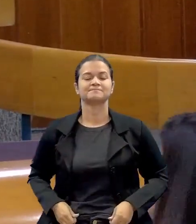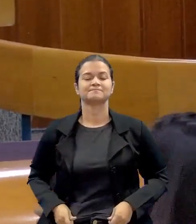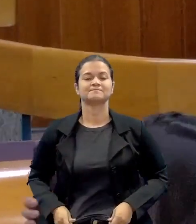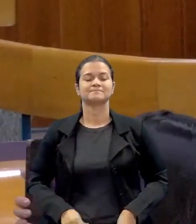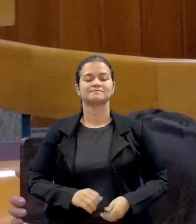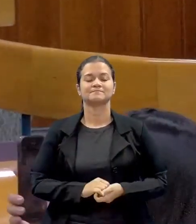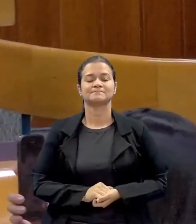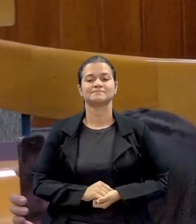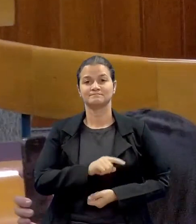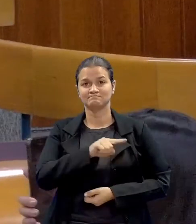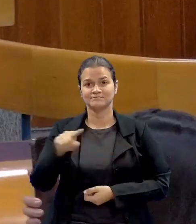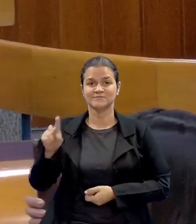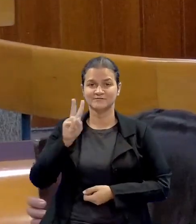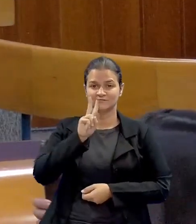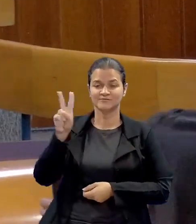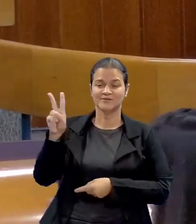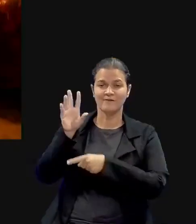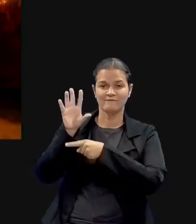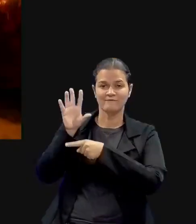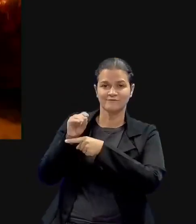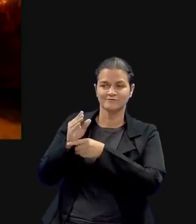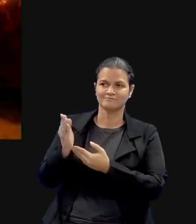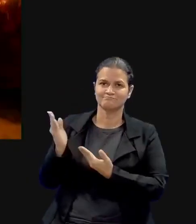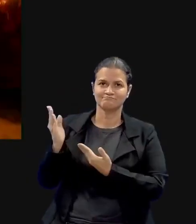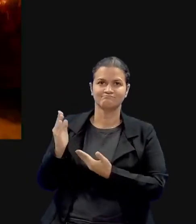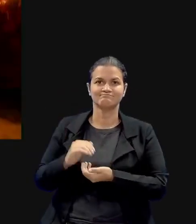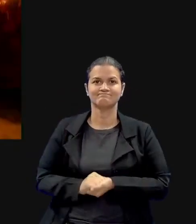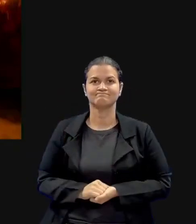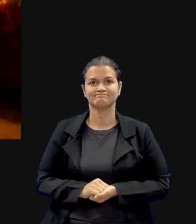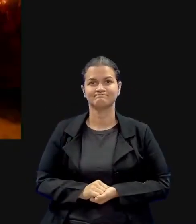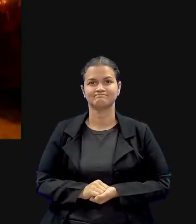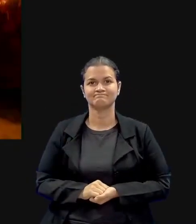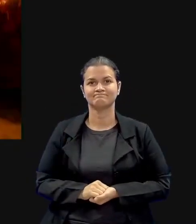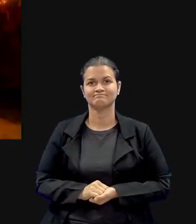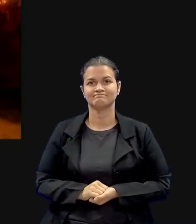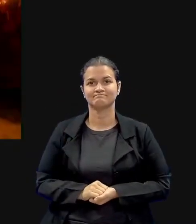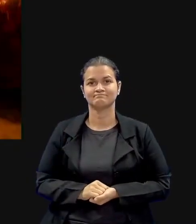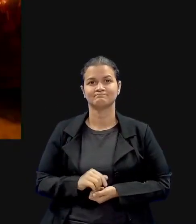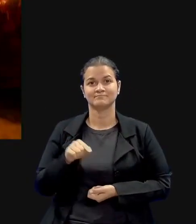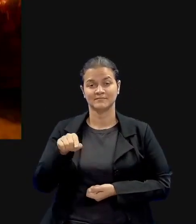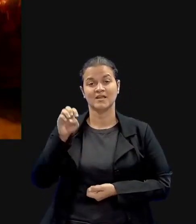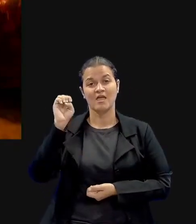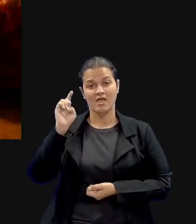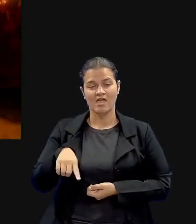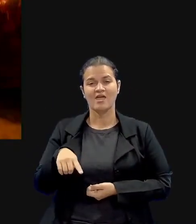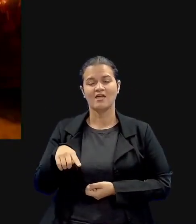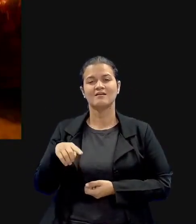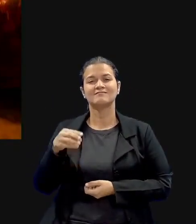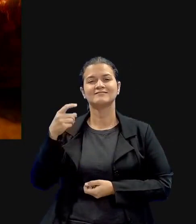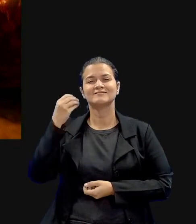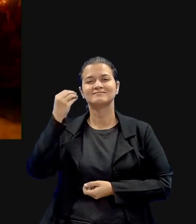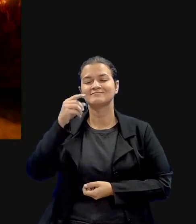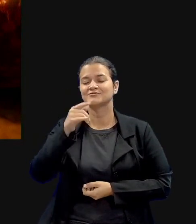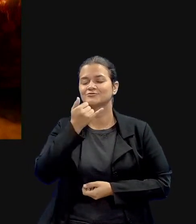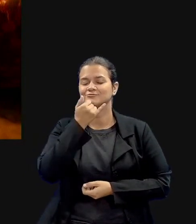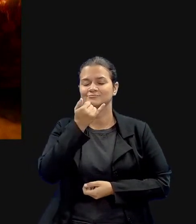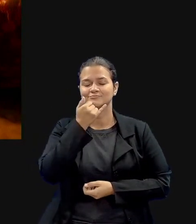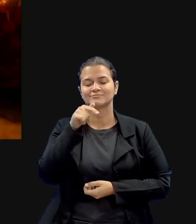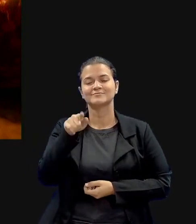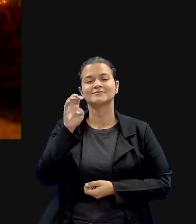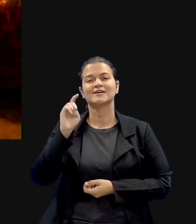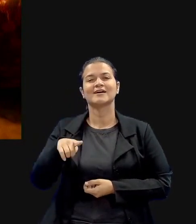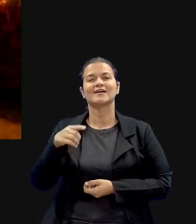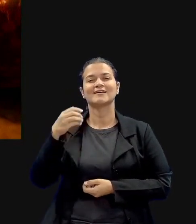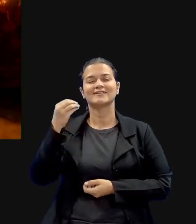Como vocês veem essa foto aqui, esse aqui era uma tentativa de estupro. Estupro, não, me desculpa, era uma